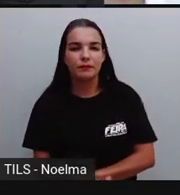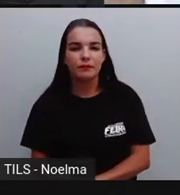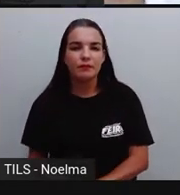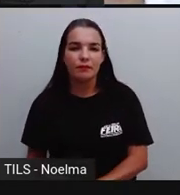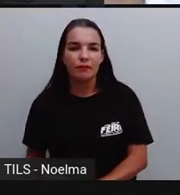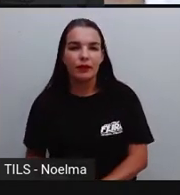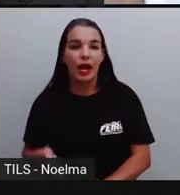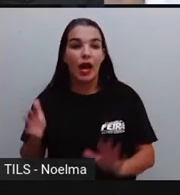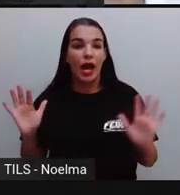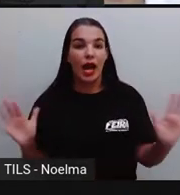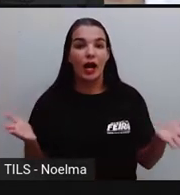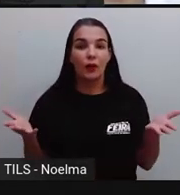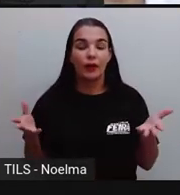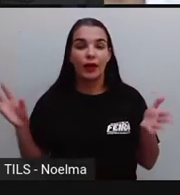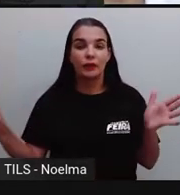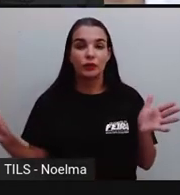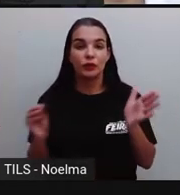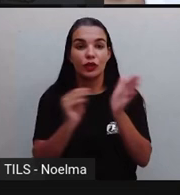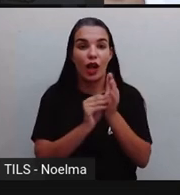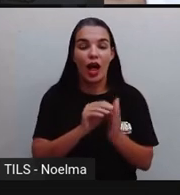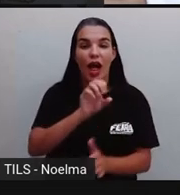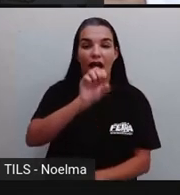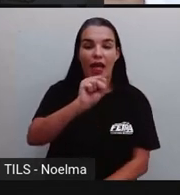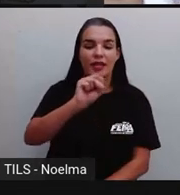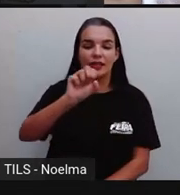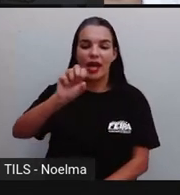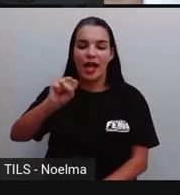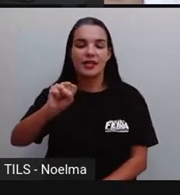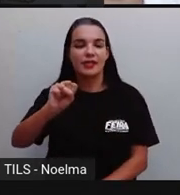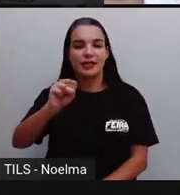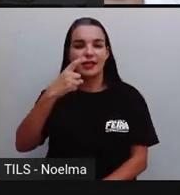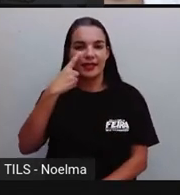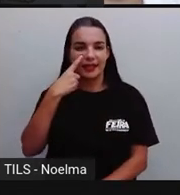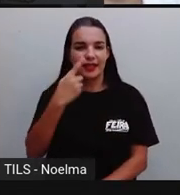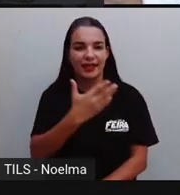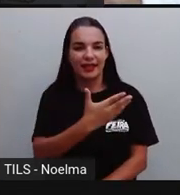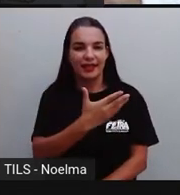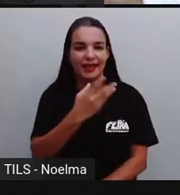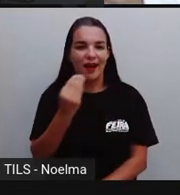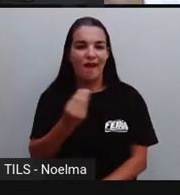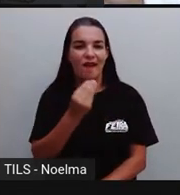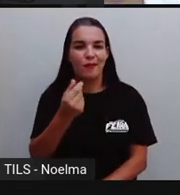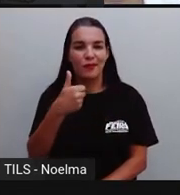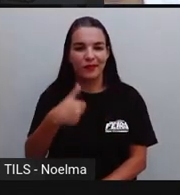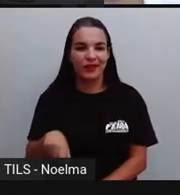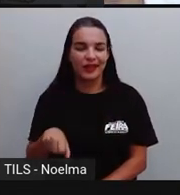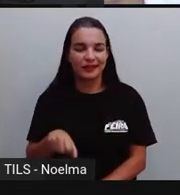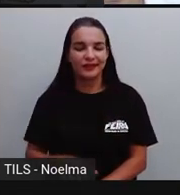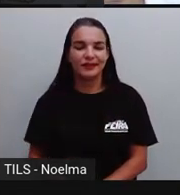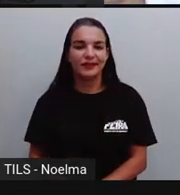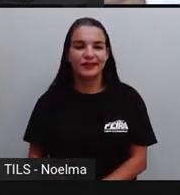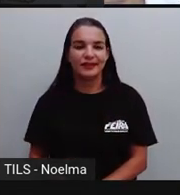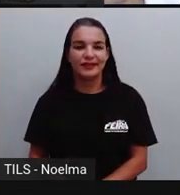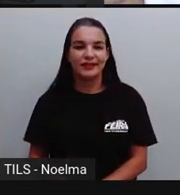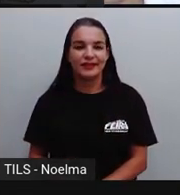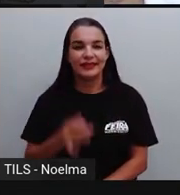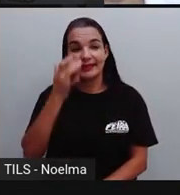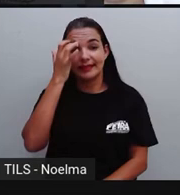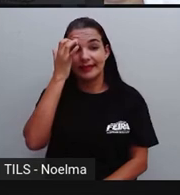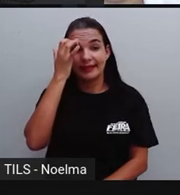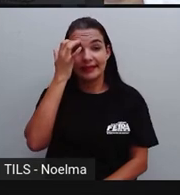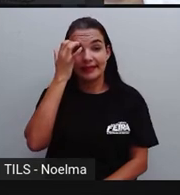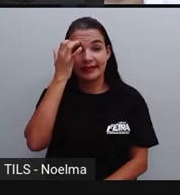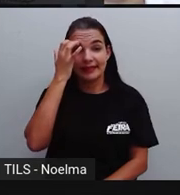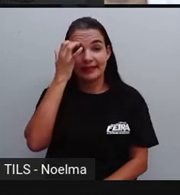Agora, olha lá. Complete as lacunas usando o si duas vezes, tá? Então, a gente vai completar